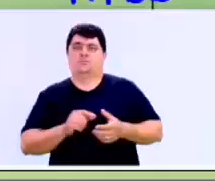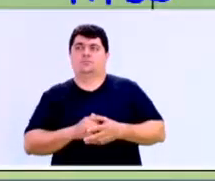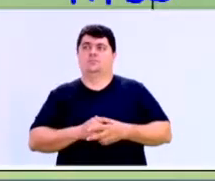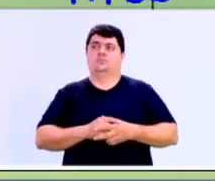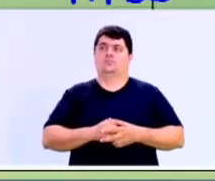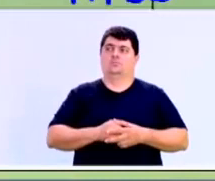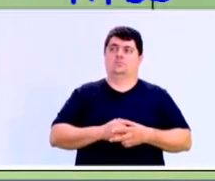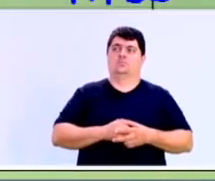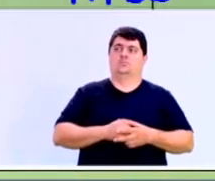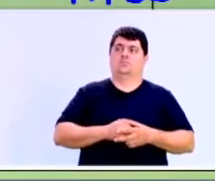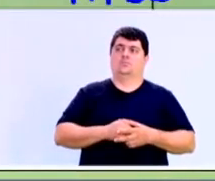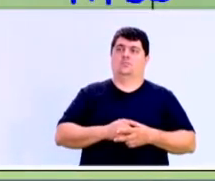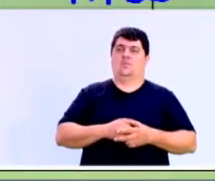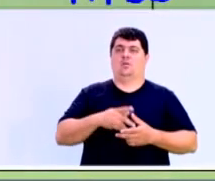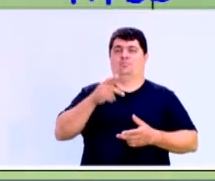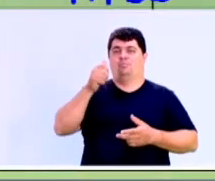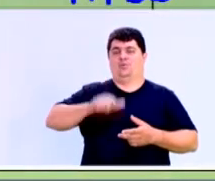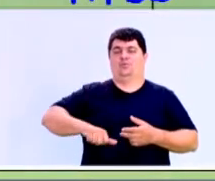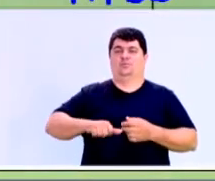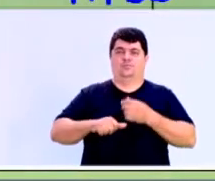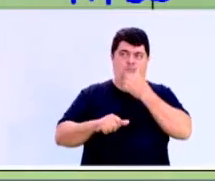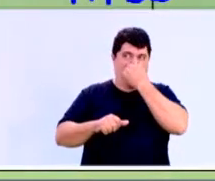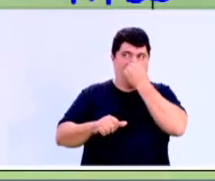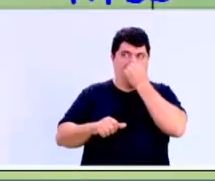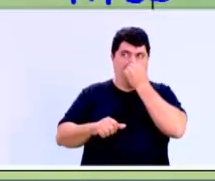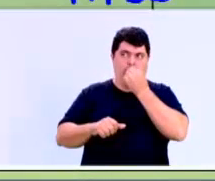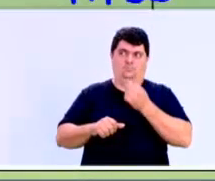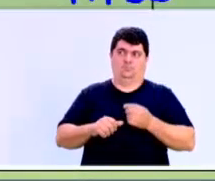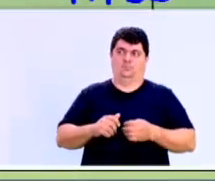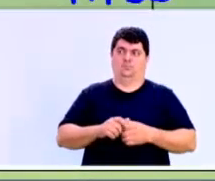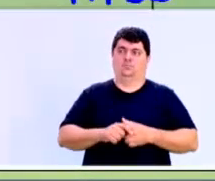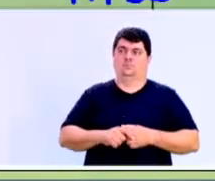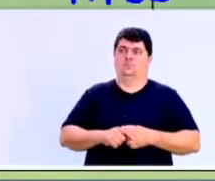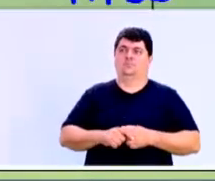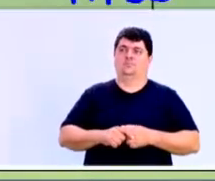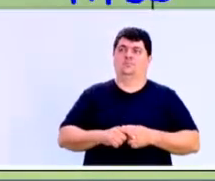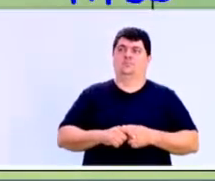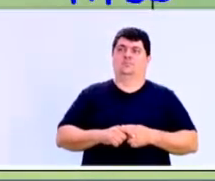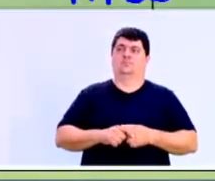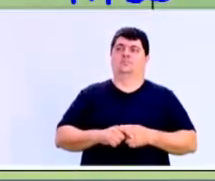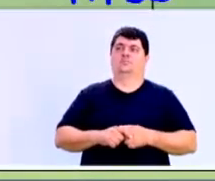melhorou ou piorou, professor? Piorou. Piorou. Ok.